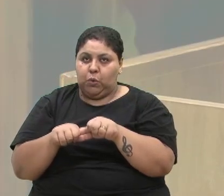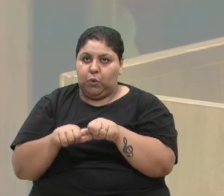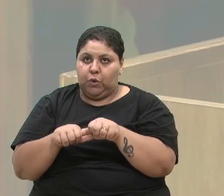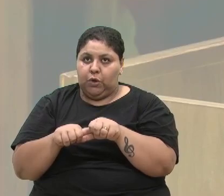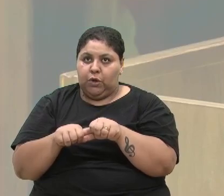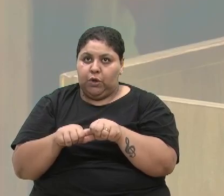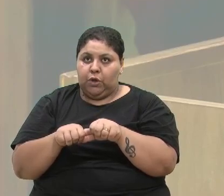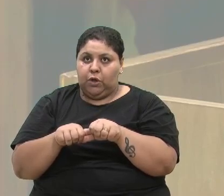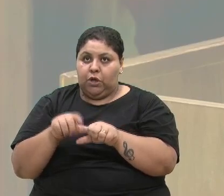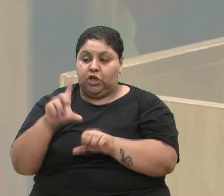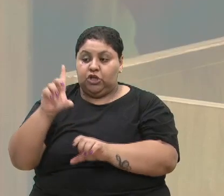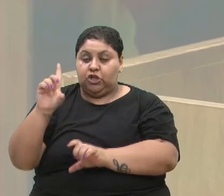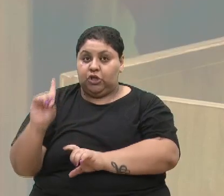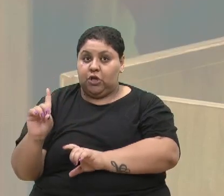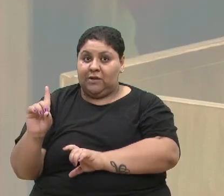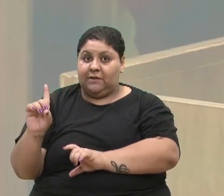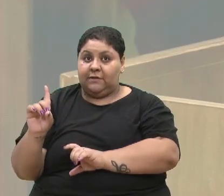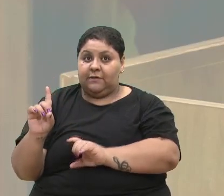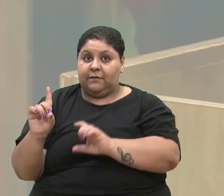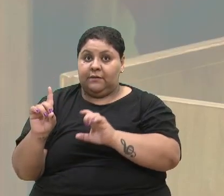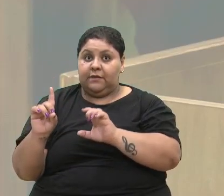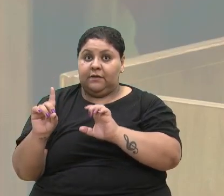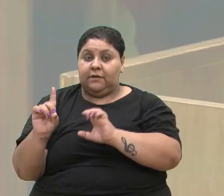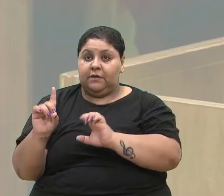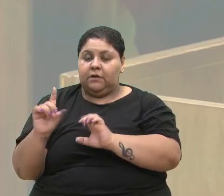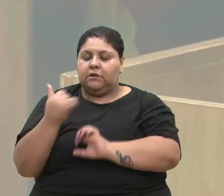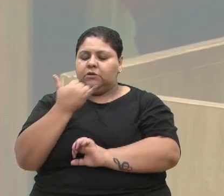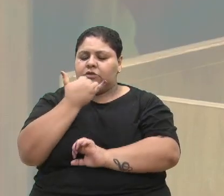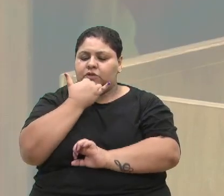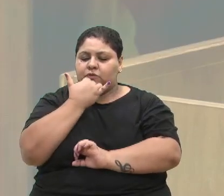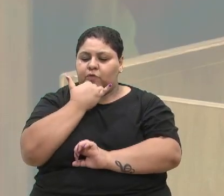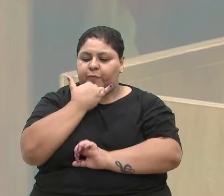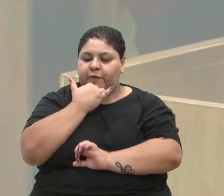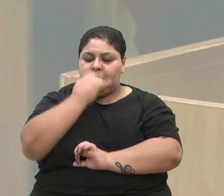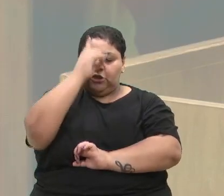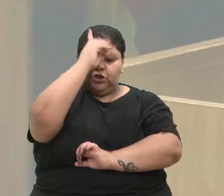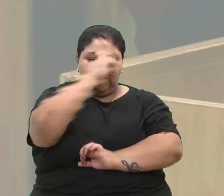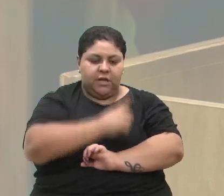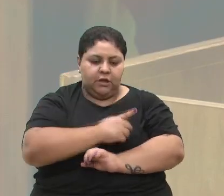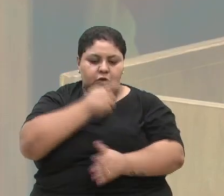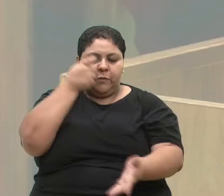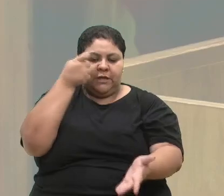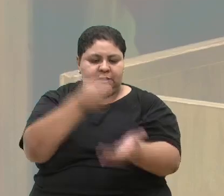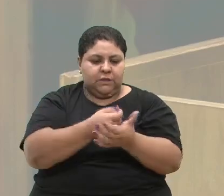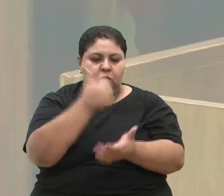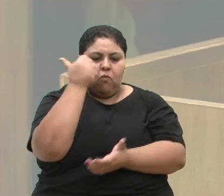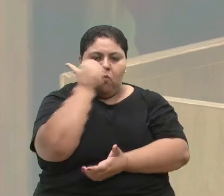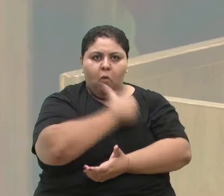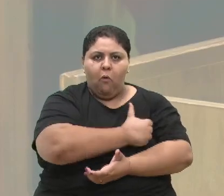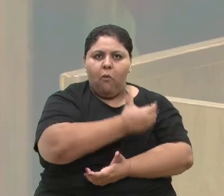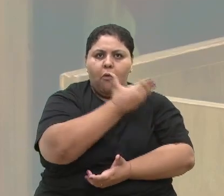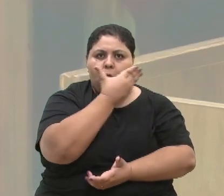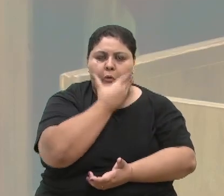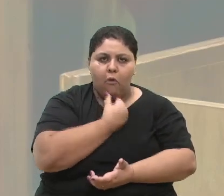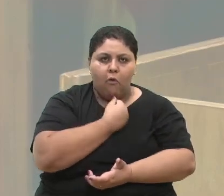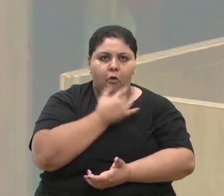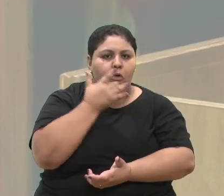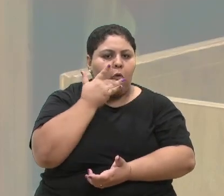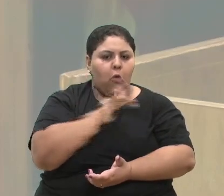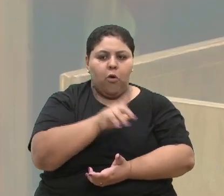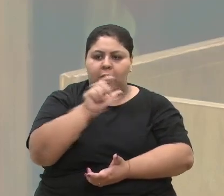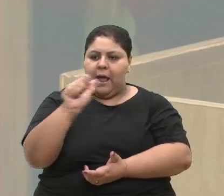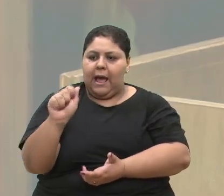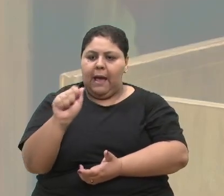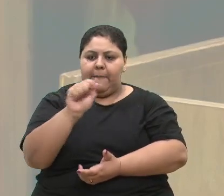os direitos, tanto os deveres. Seja homem, seja mulher, seja da cor A, da cor B, da